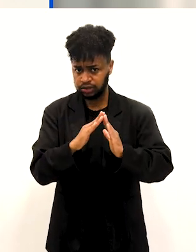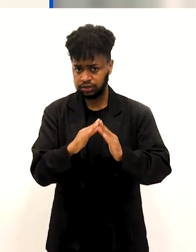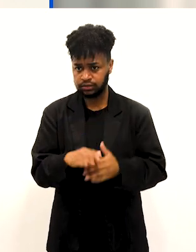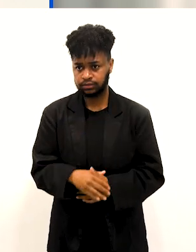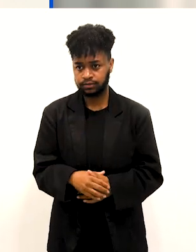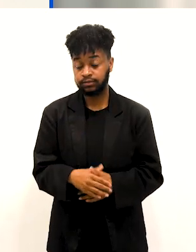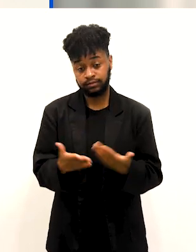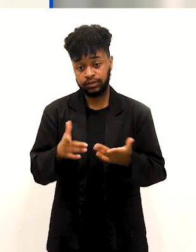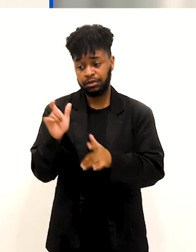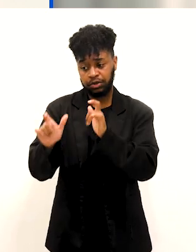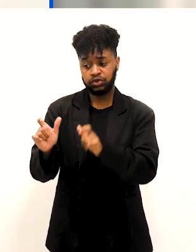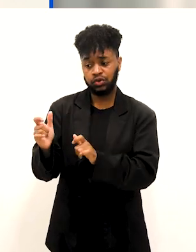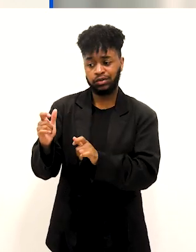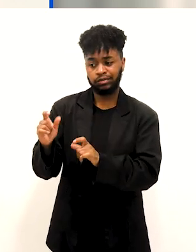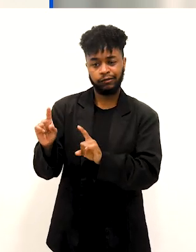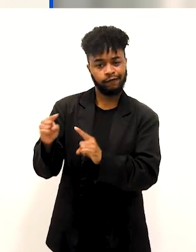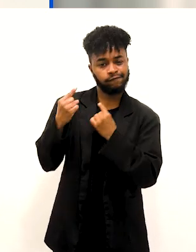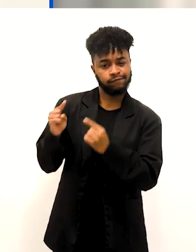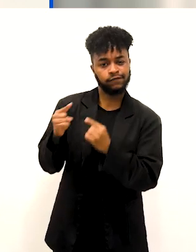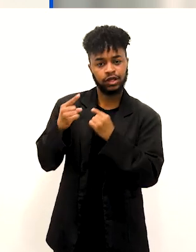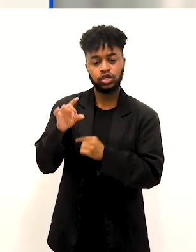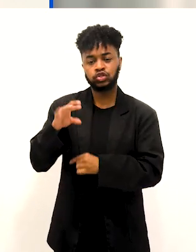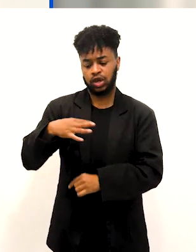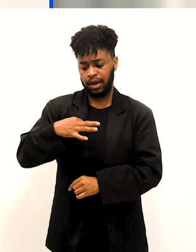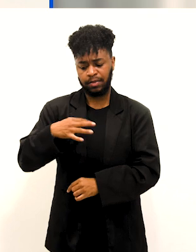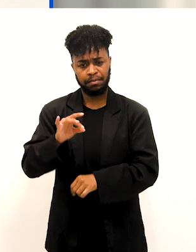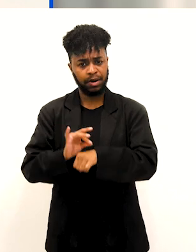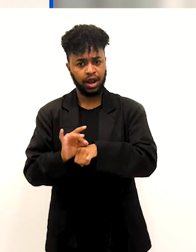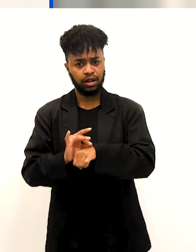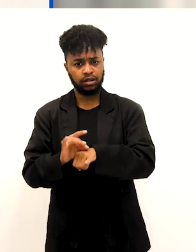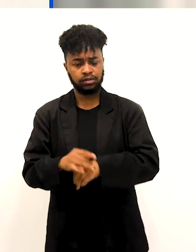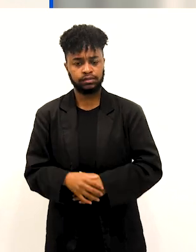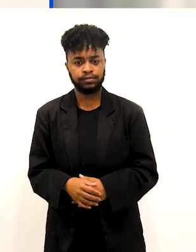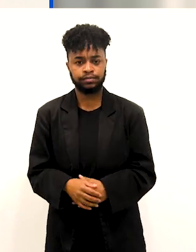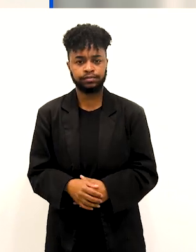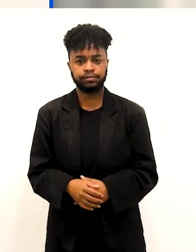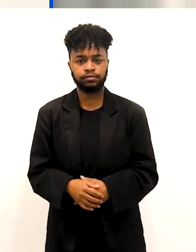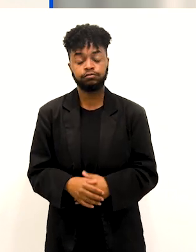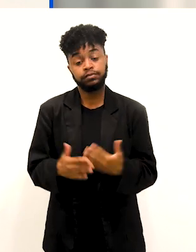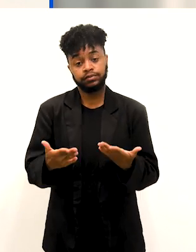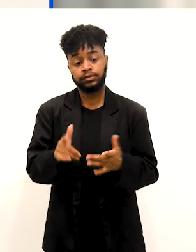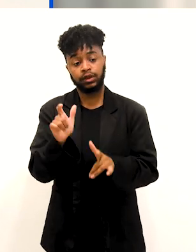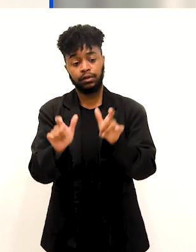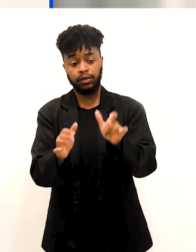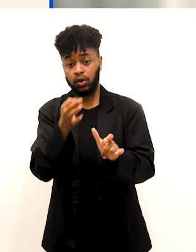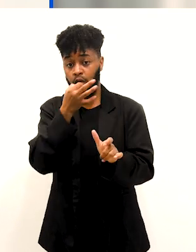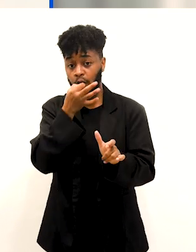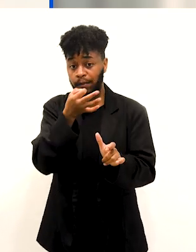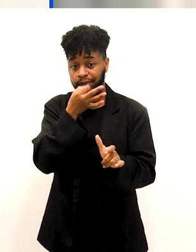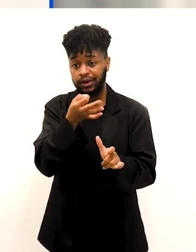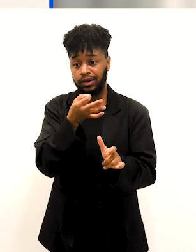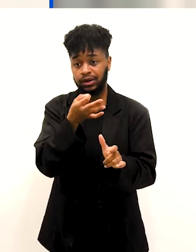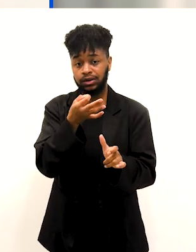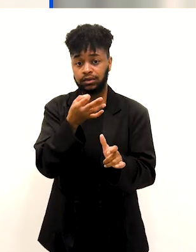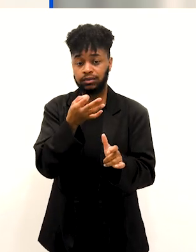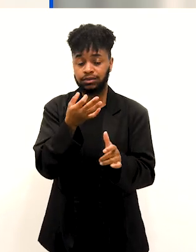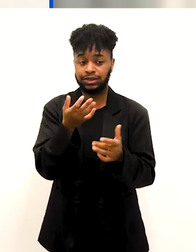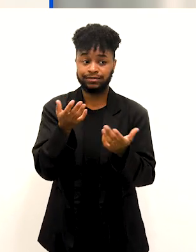tua casa? Eu escutei essa piada uma vez. Tu só tem camisa preta? E assim, a opinião das